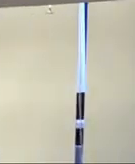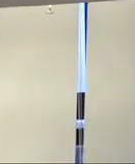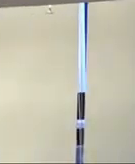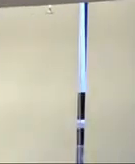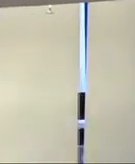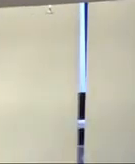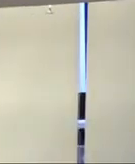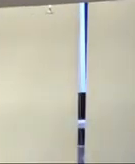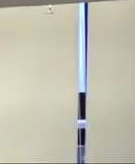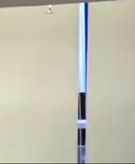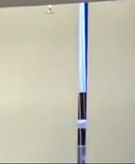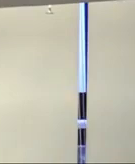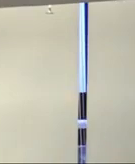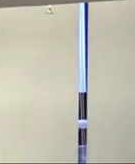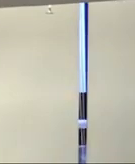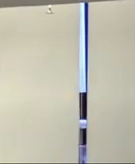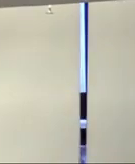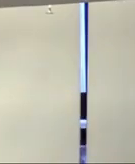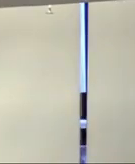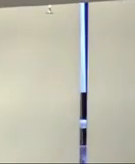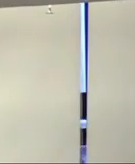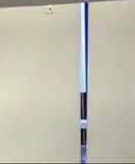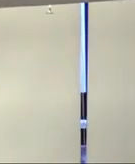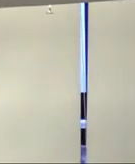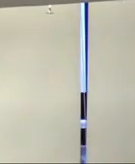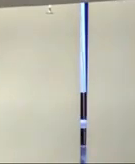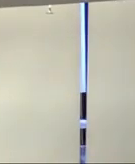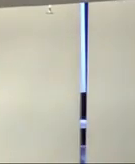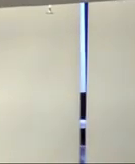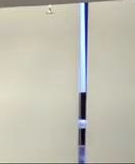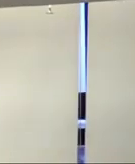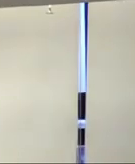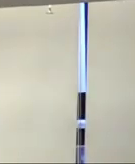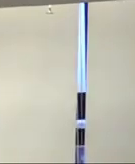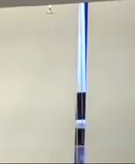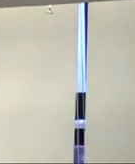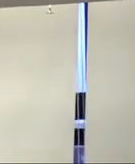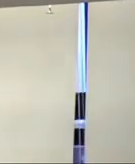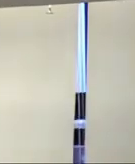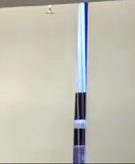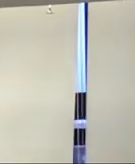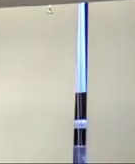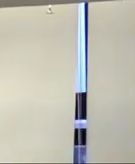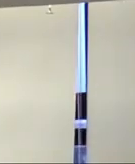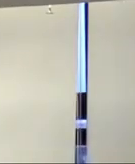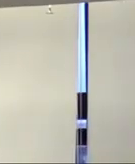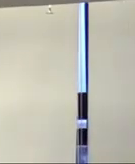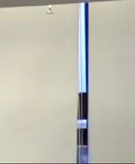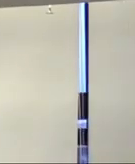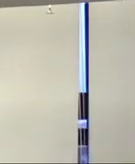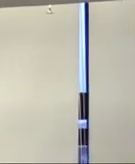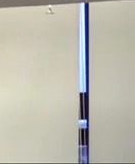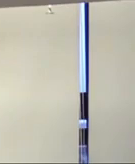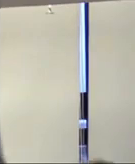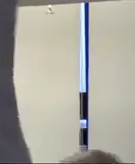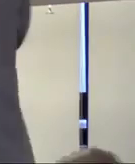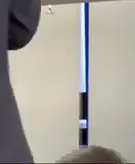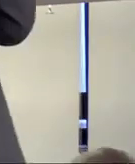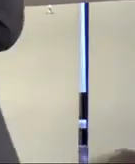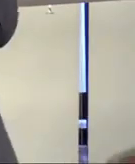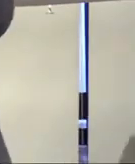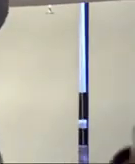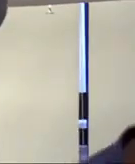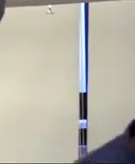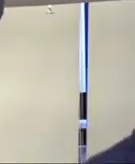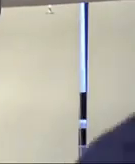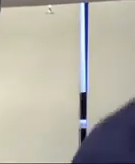nosso companheiro trabalhador da Volkswagen, presidente do Sindicato dos Metalúrgicos do ABC,